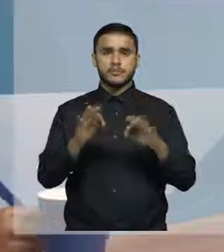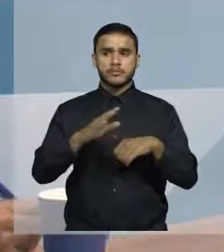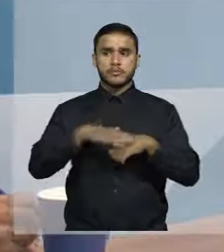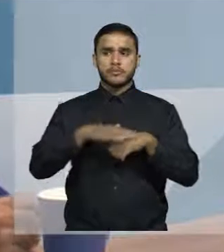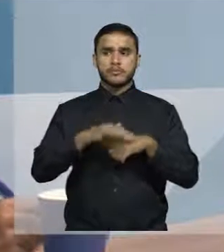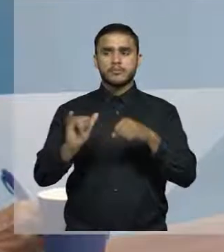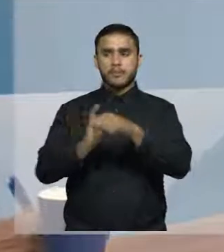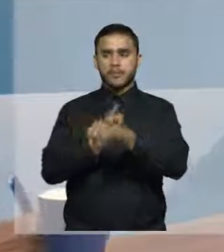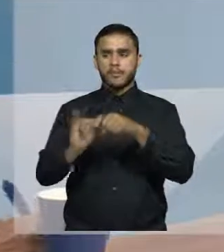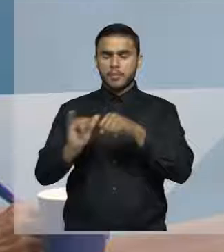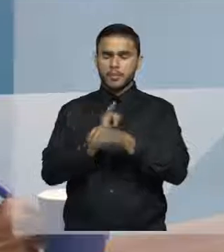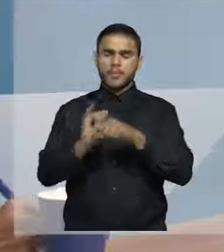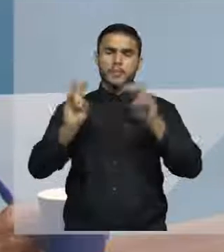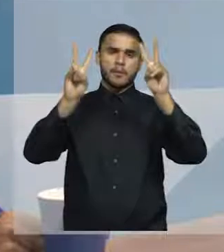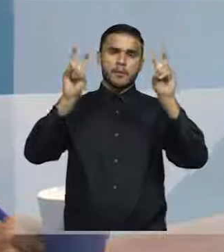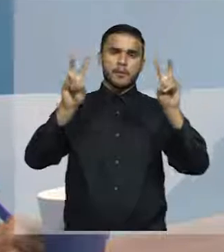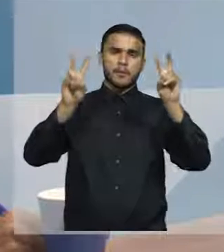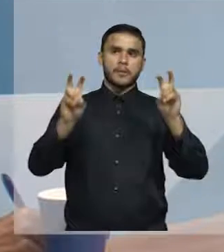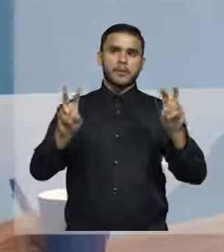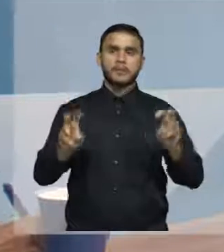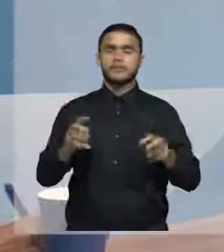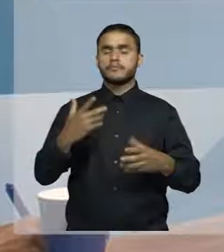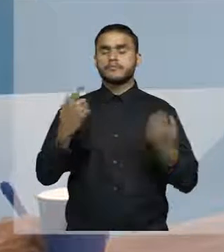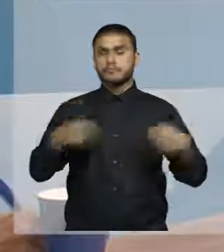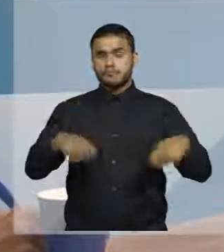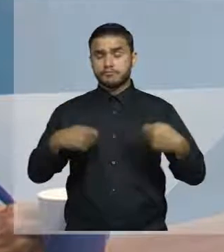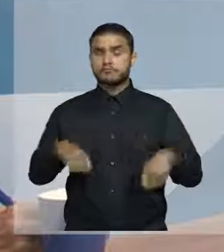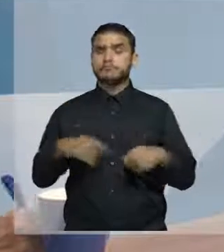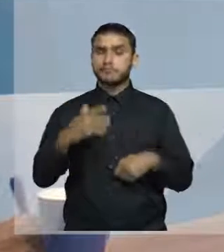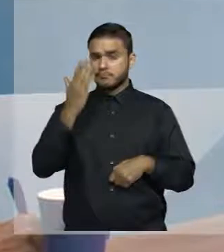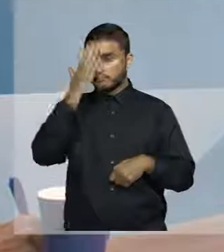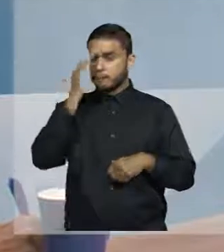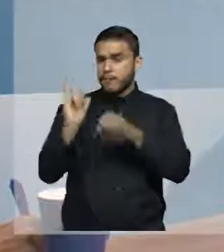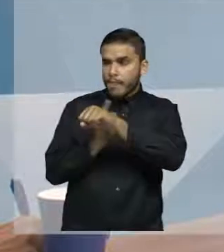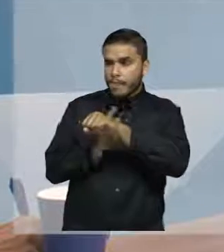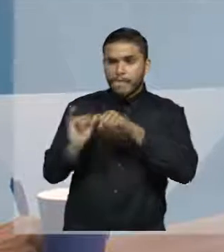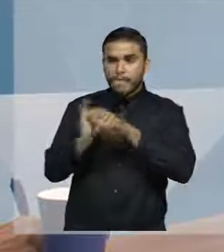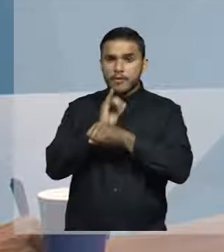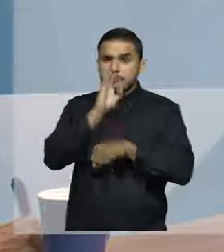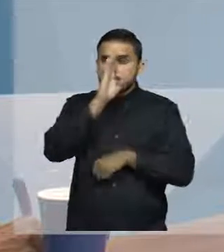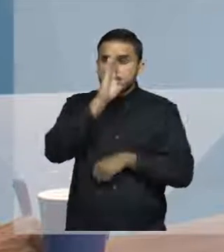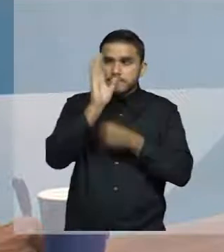ações estratégicas, silêncio, ou seja,